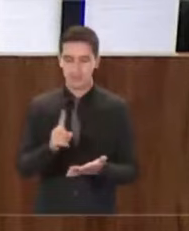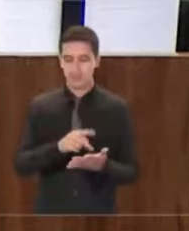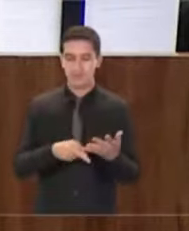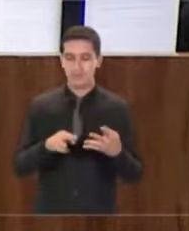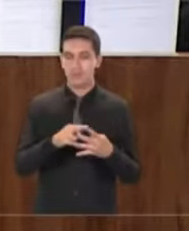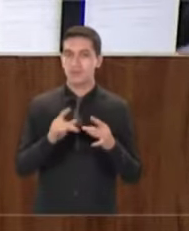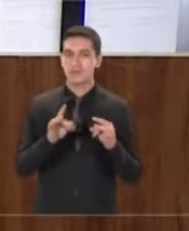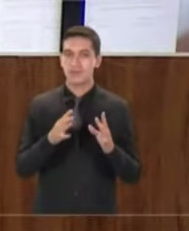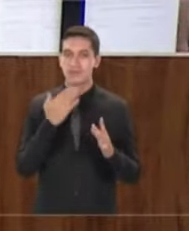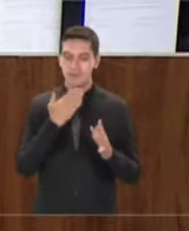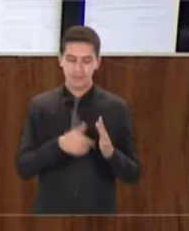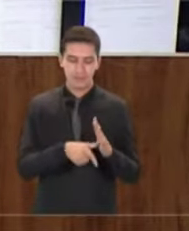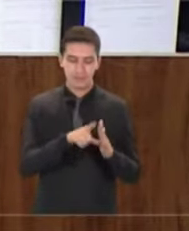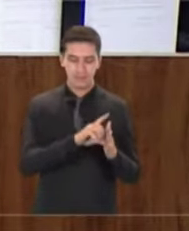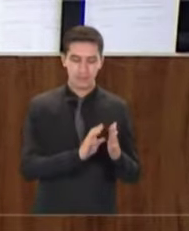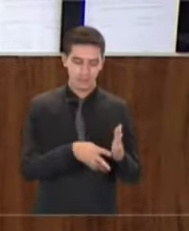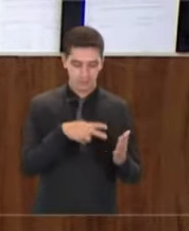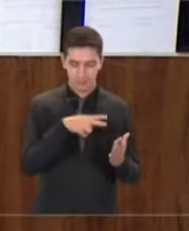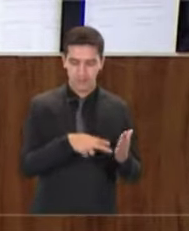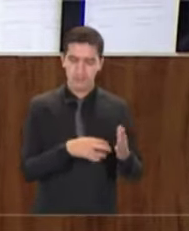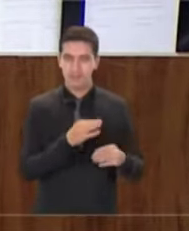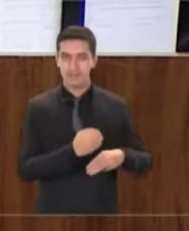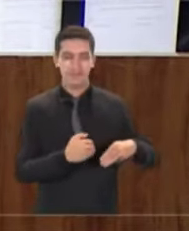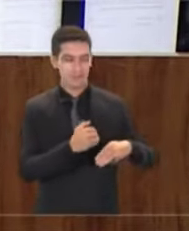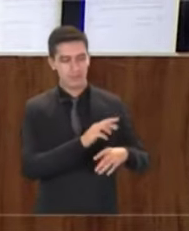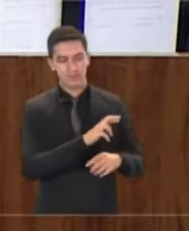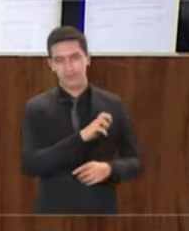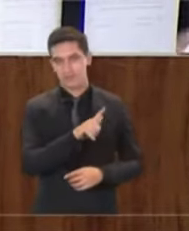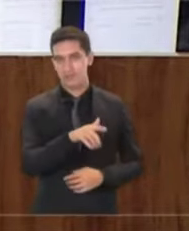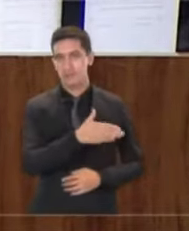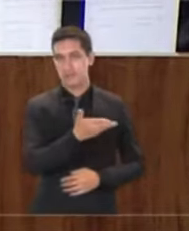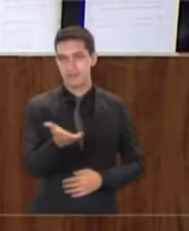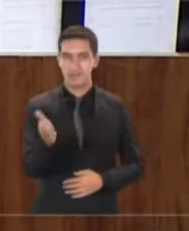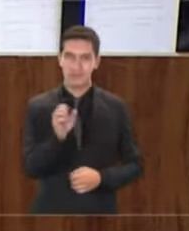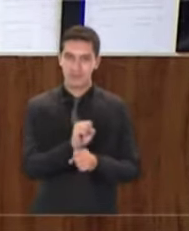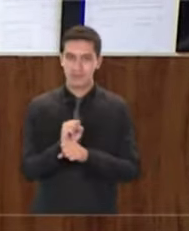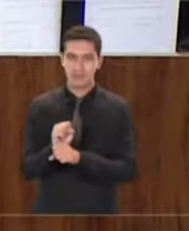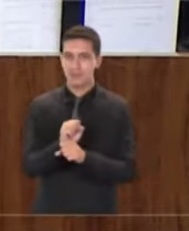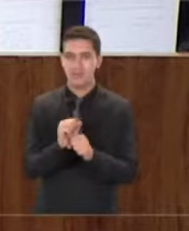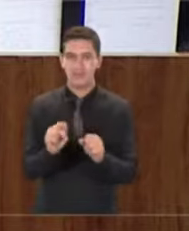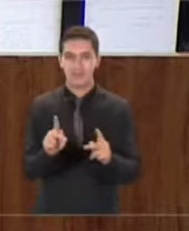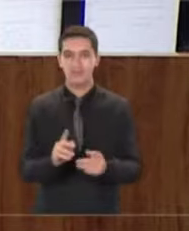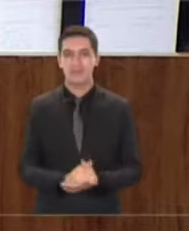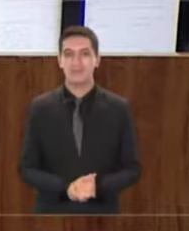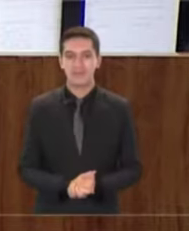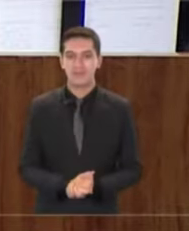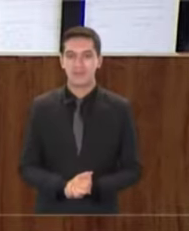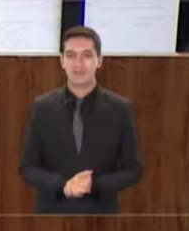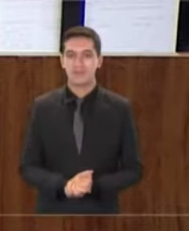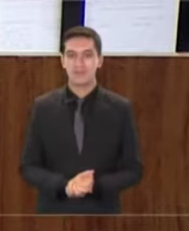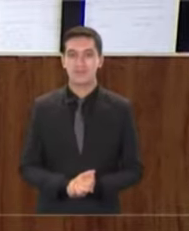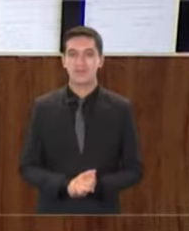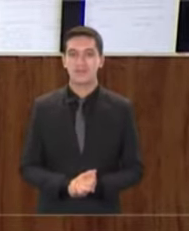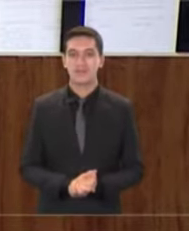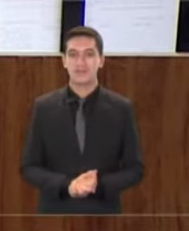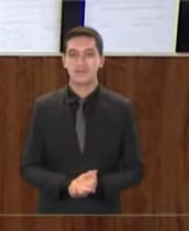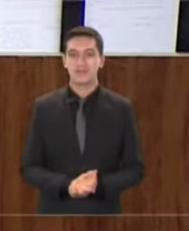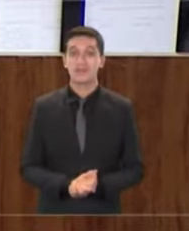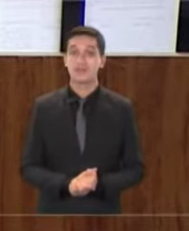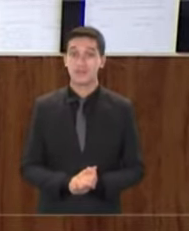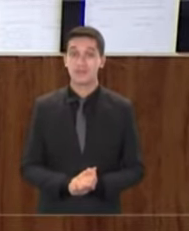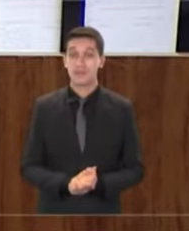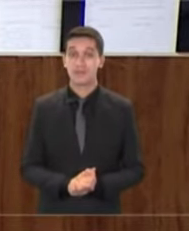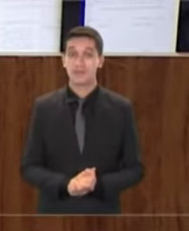especial, antecipou o pedido de vista, o ministro Raul Araújo aguarda os demais. Agradeço. Obrigado, senhor. Chamo também para